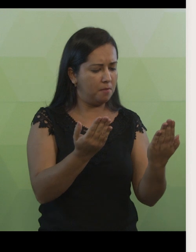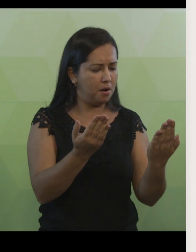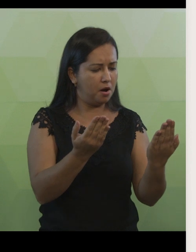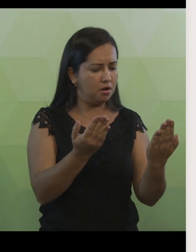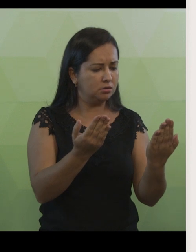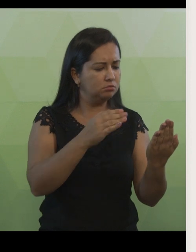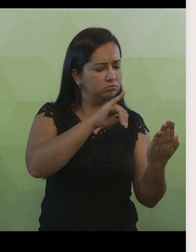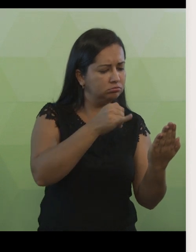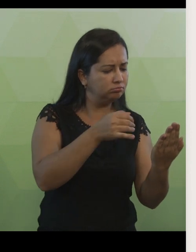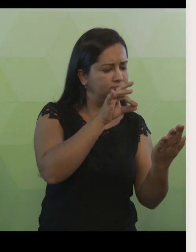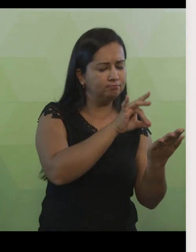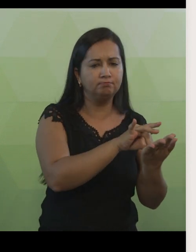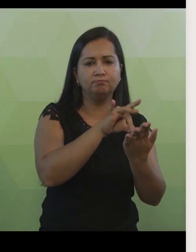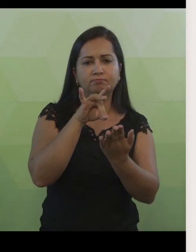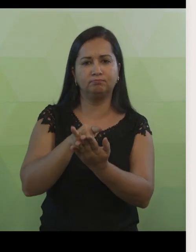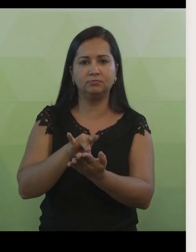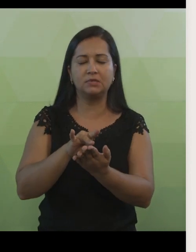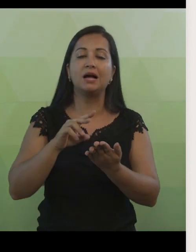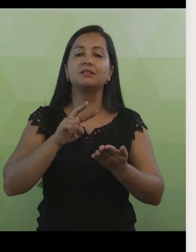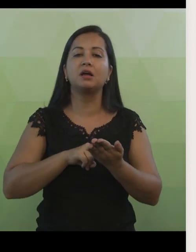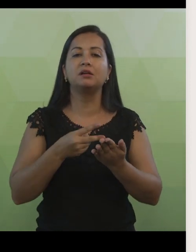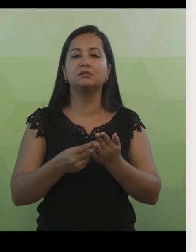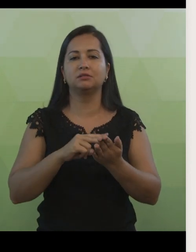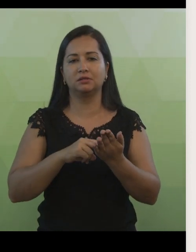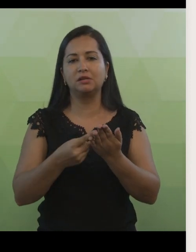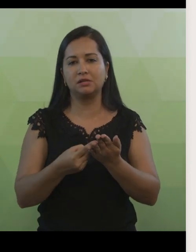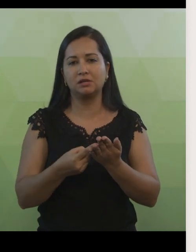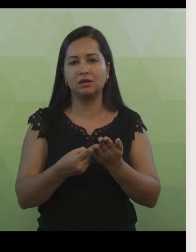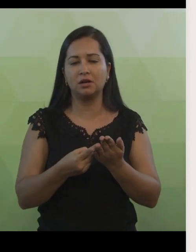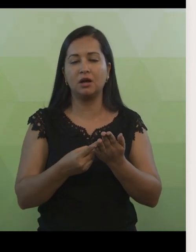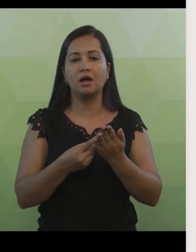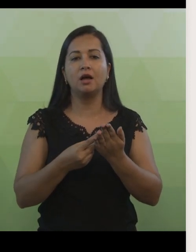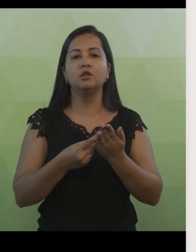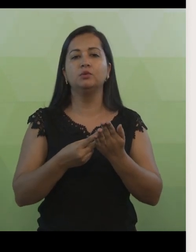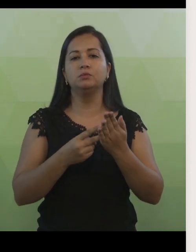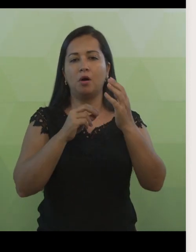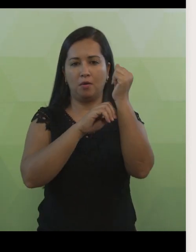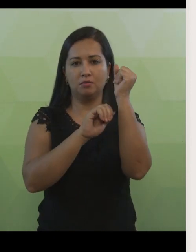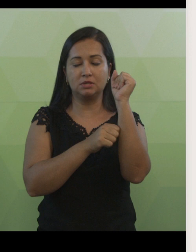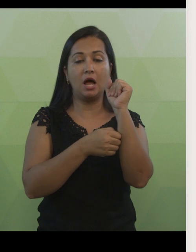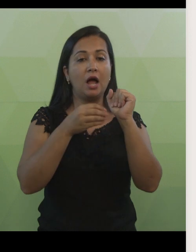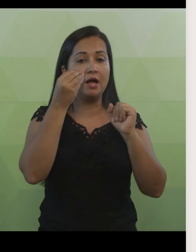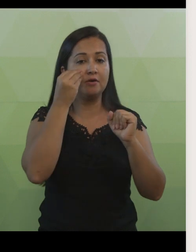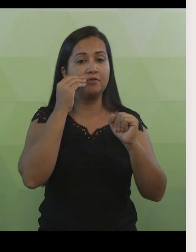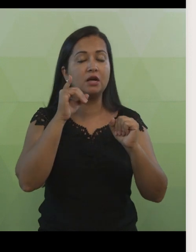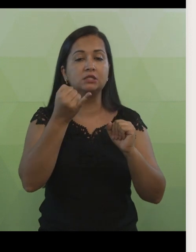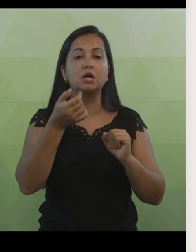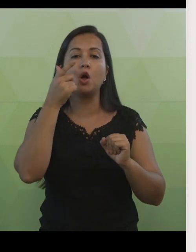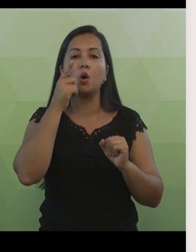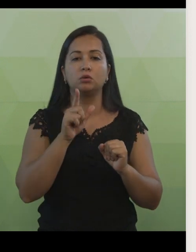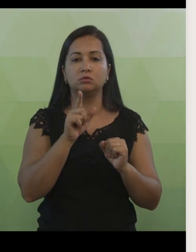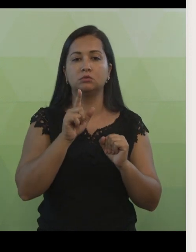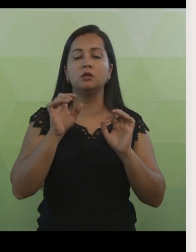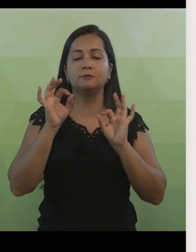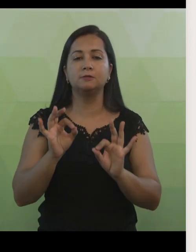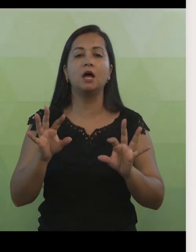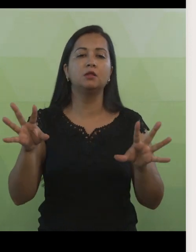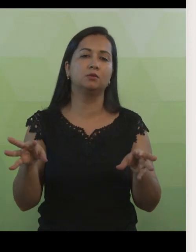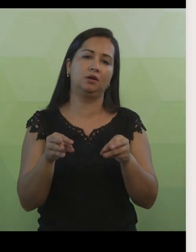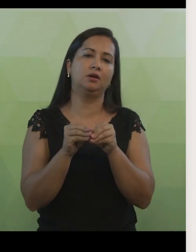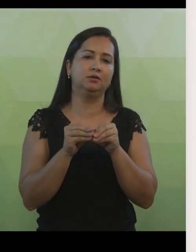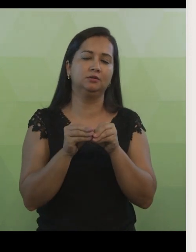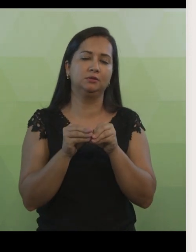mesmo processo de descriptografar o hash e verificar se obtém o mesmo valor de resumo. Assim, você